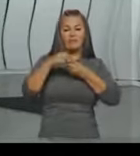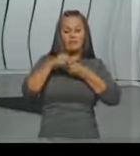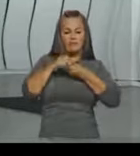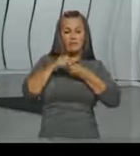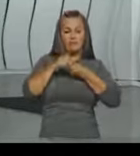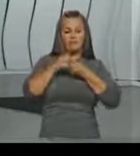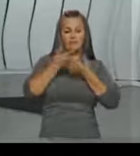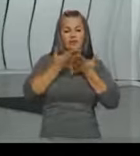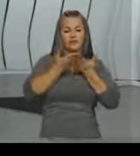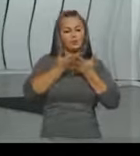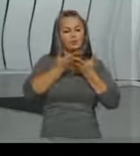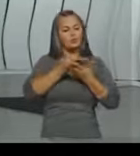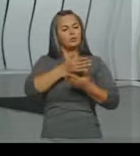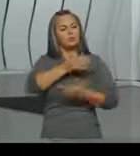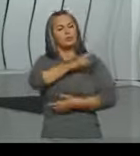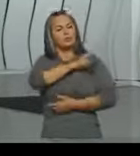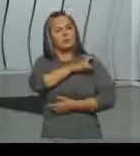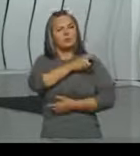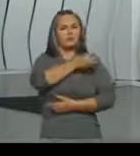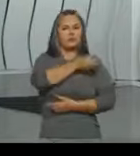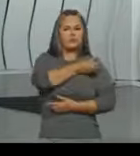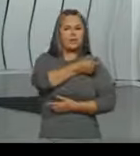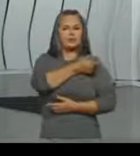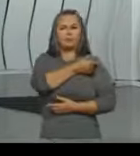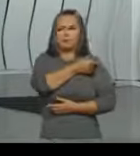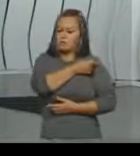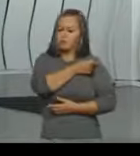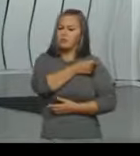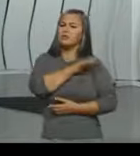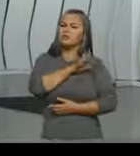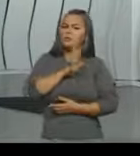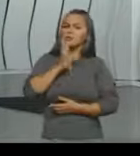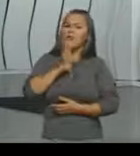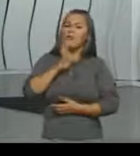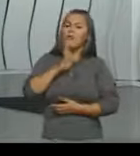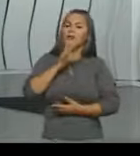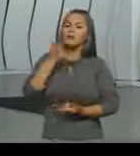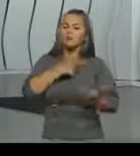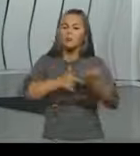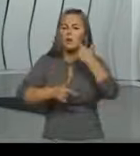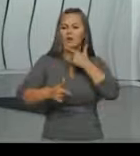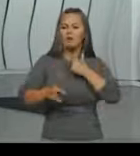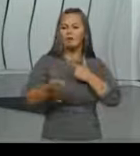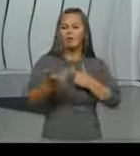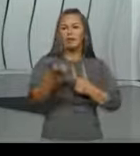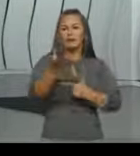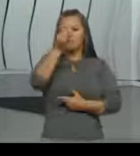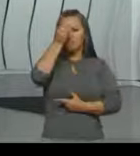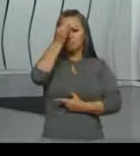é bom para nós, que isso nos torna fortes e melhores, tá ok? Então apagando aqui.